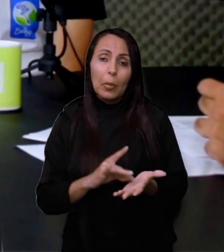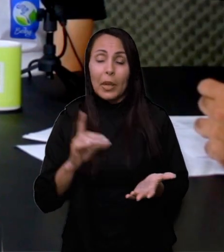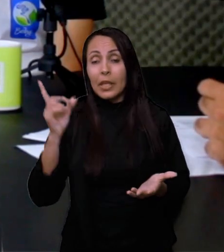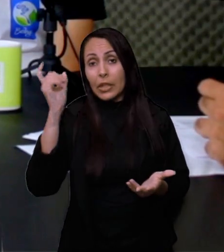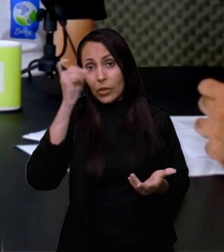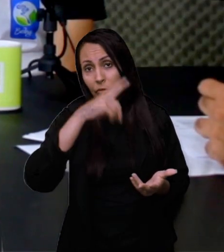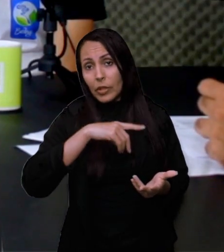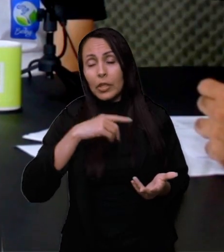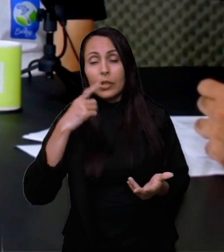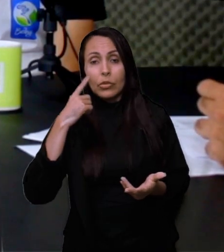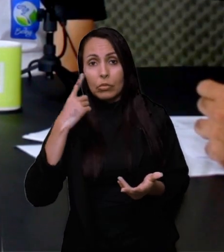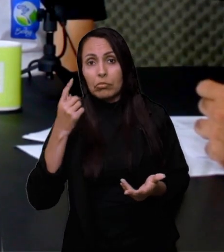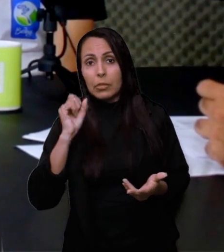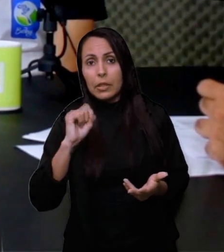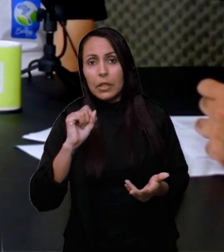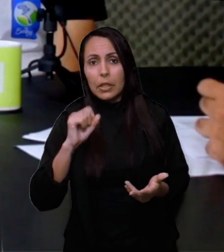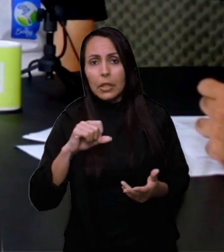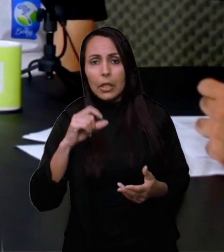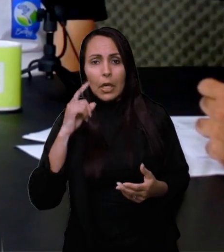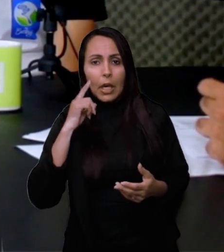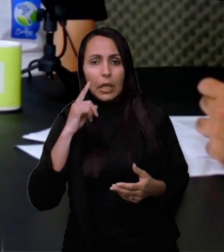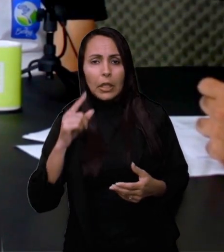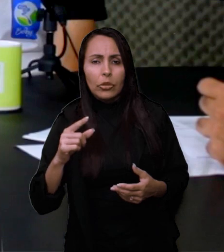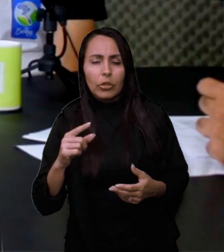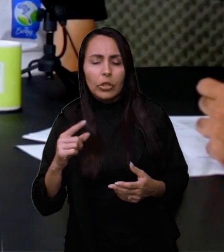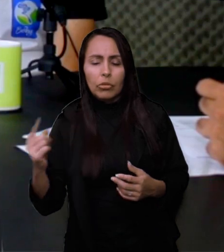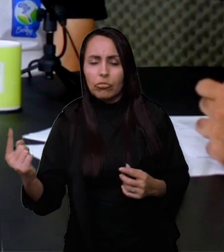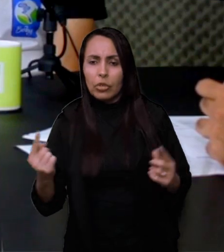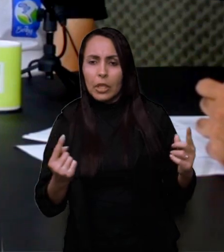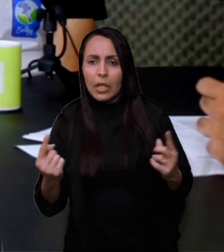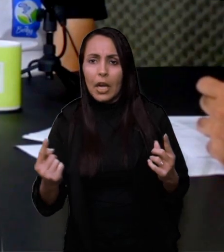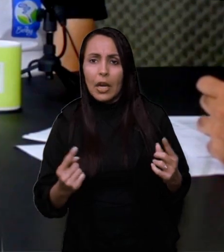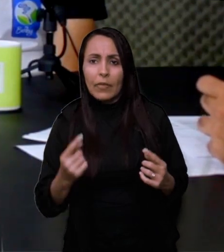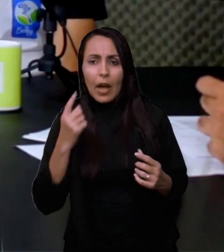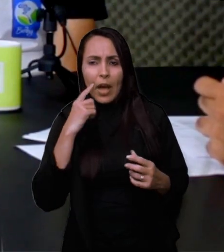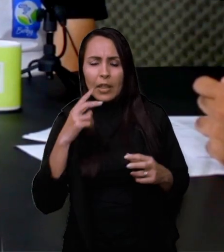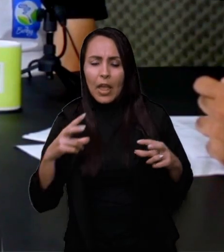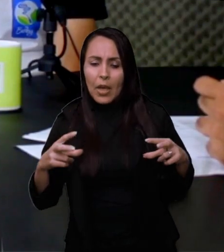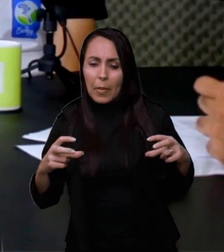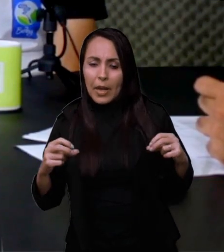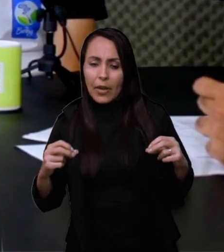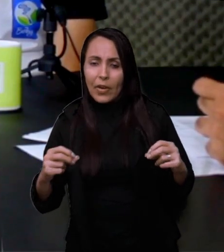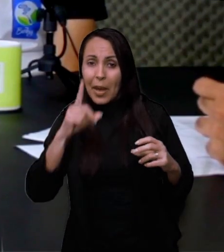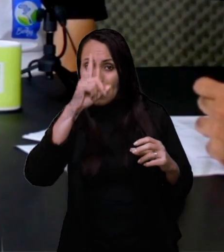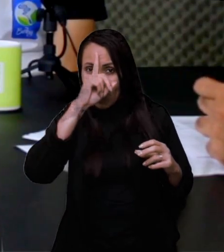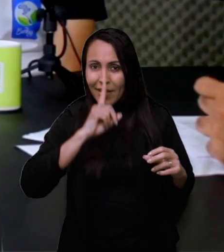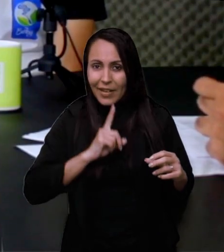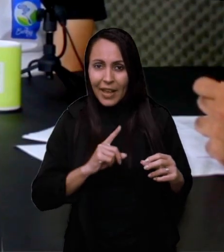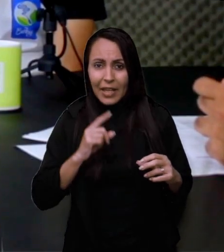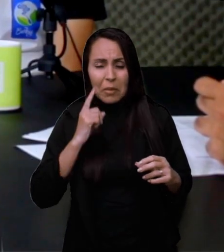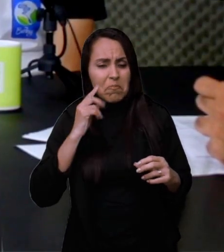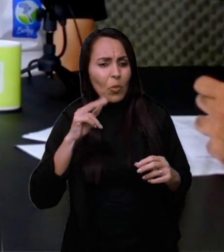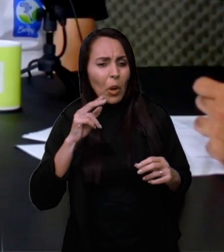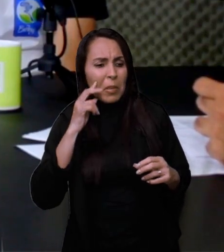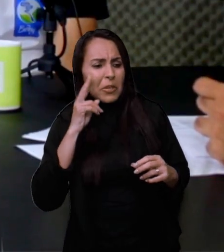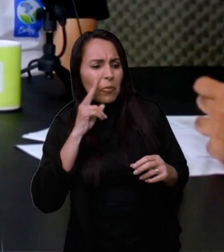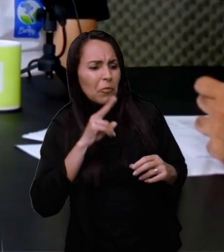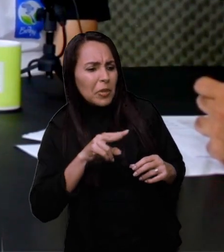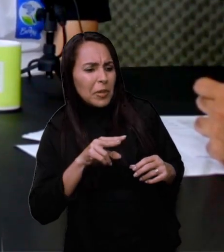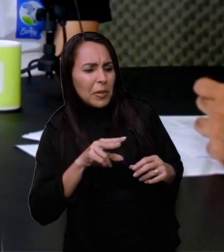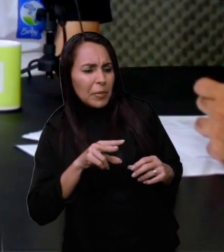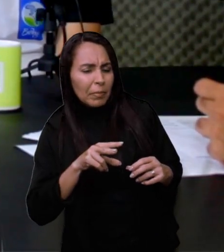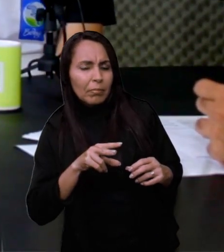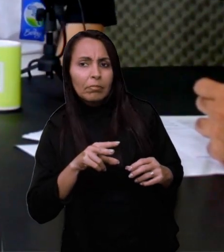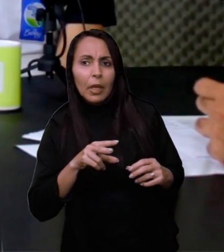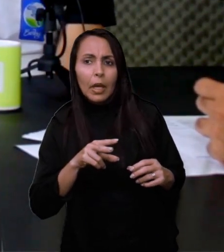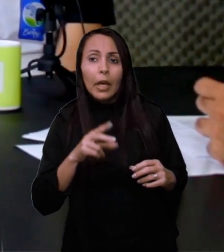ver qualquer coisinha, os bichinhos que viviam ali. Até Marinha Farinha a gente não encontra mais. Eu nunca mais vi na Praia do Verdade, Pina. verdade. Tem